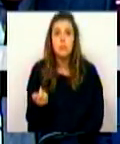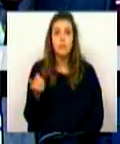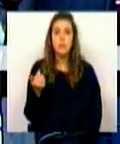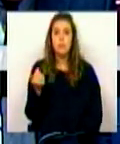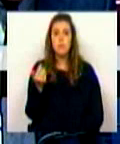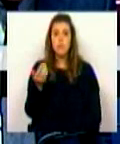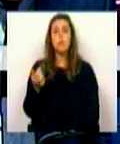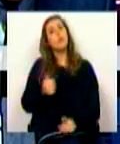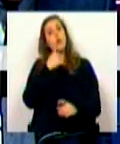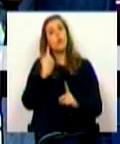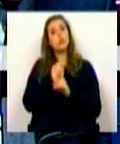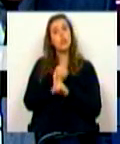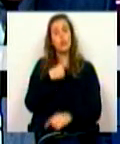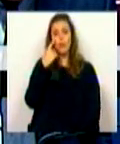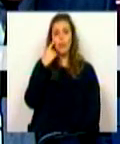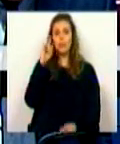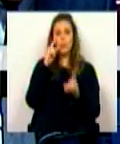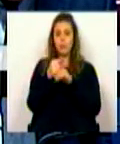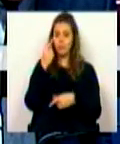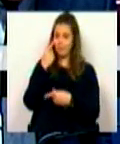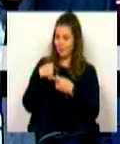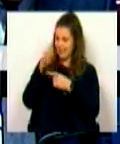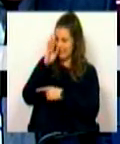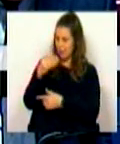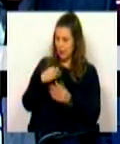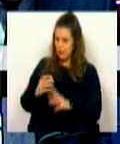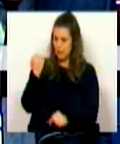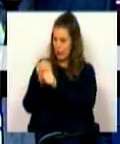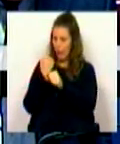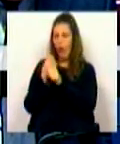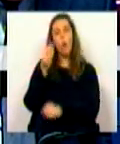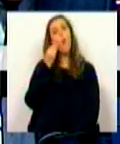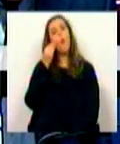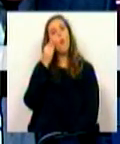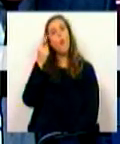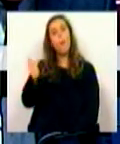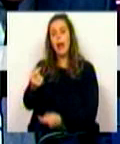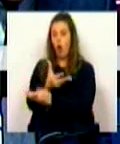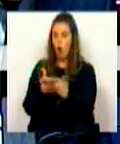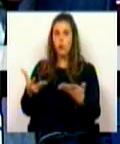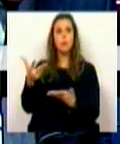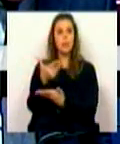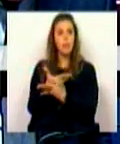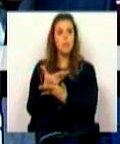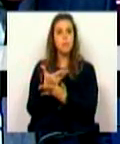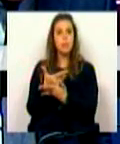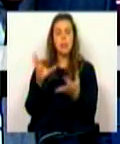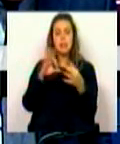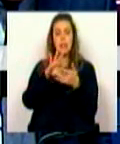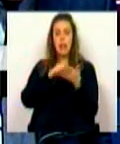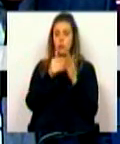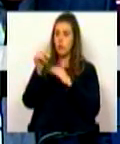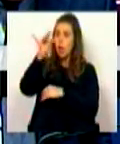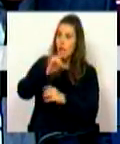o melhor critério que eu conheço para saber do desempenho de uma economia no quadro da zona